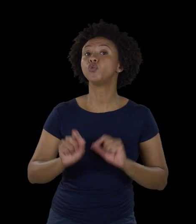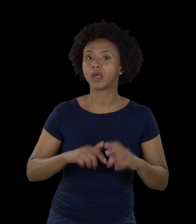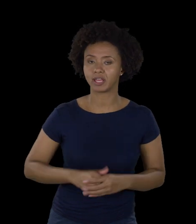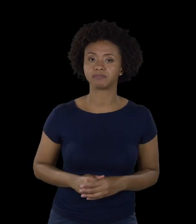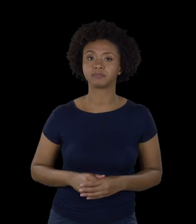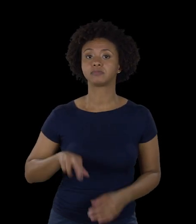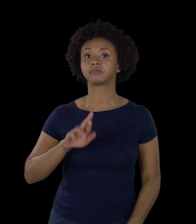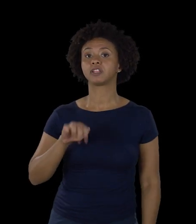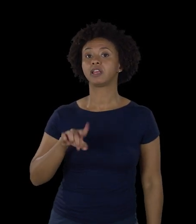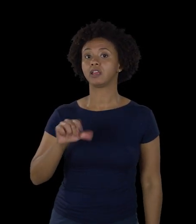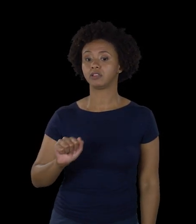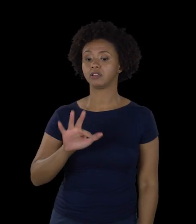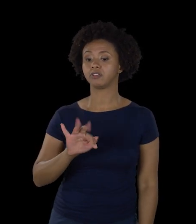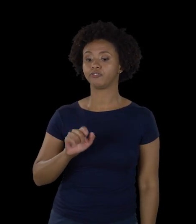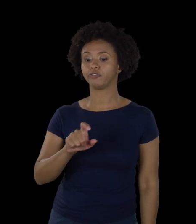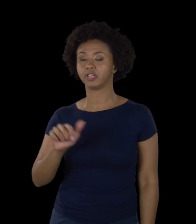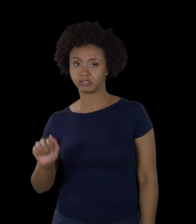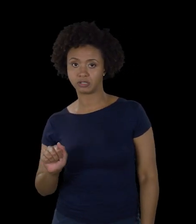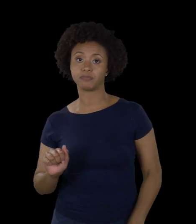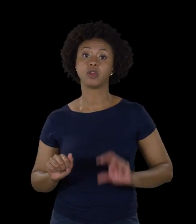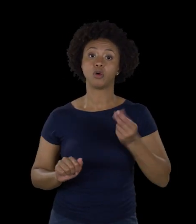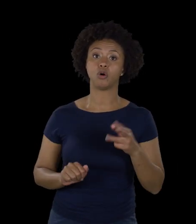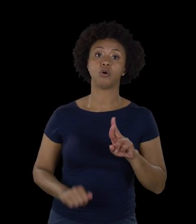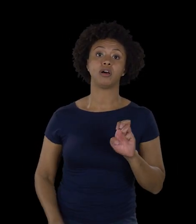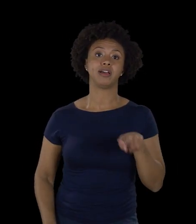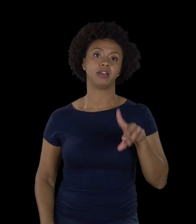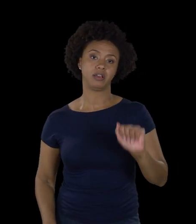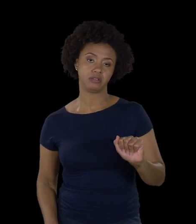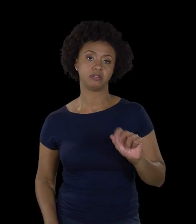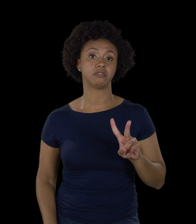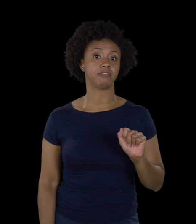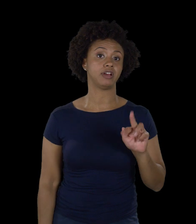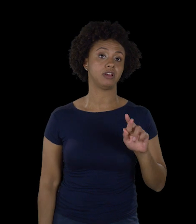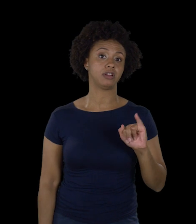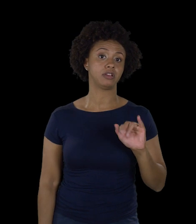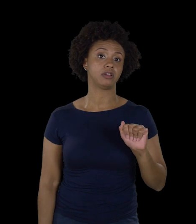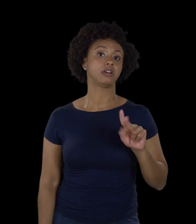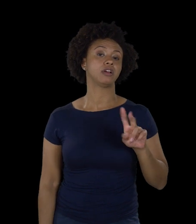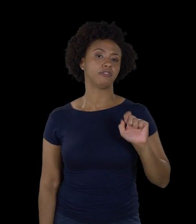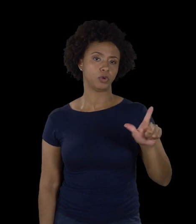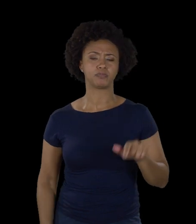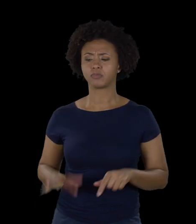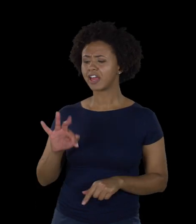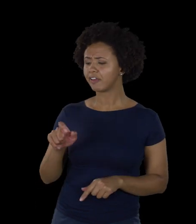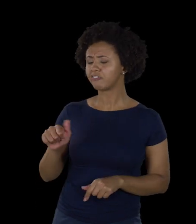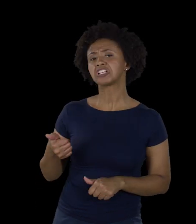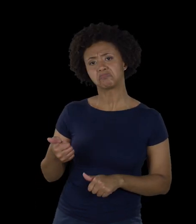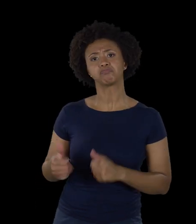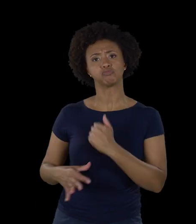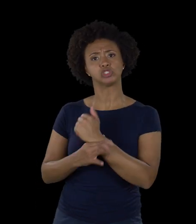renda fixa e renda variável. Os chamados renda fixas são os mais seguros, mas,